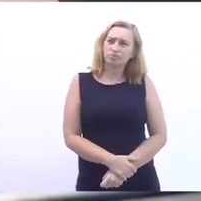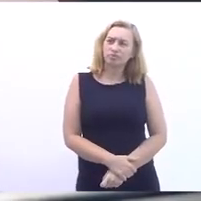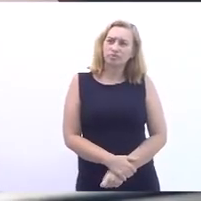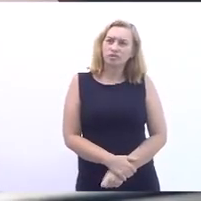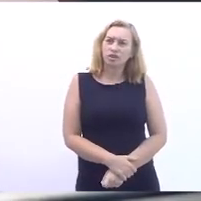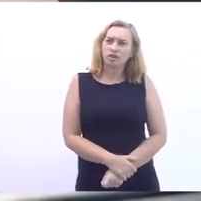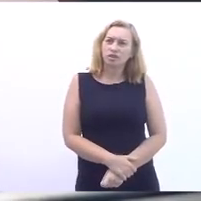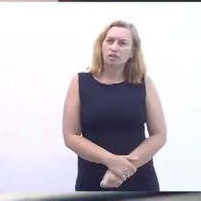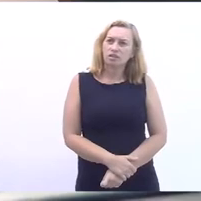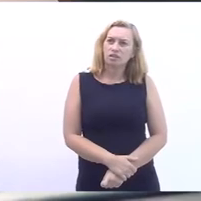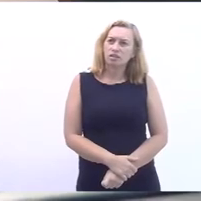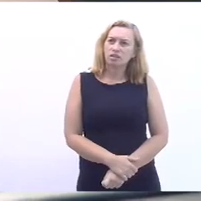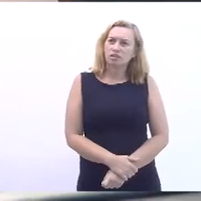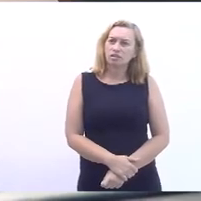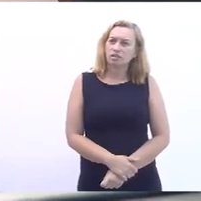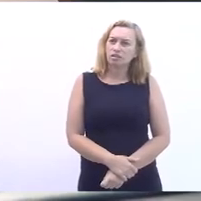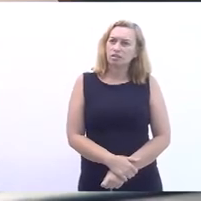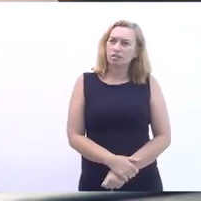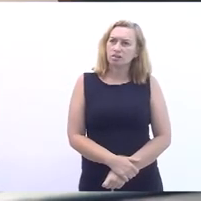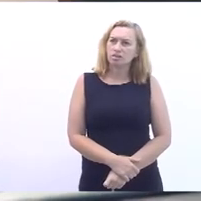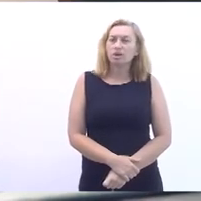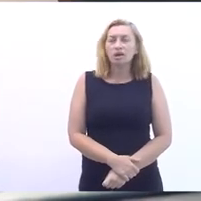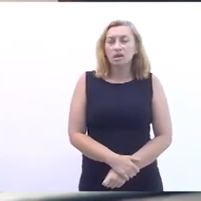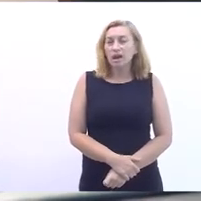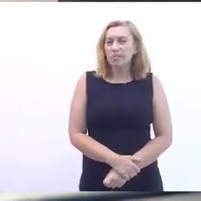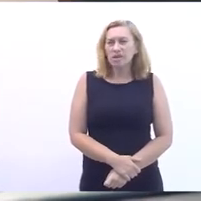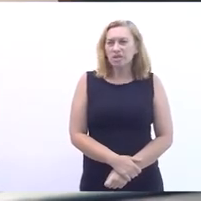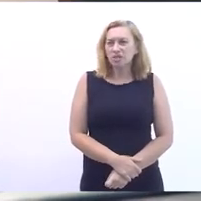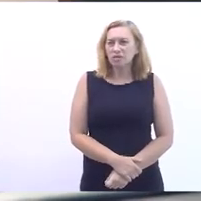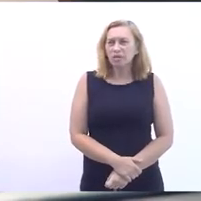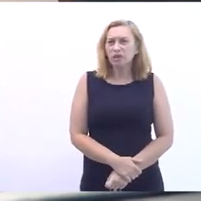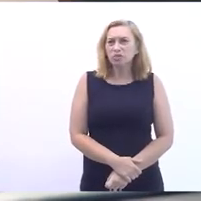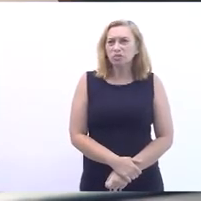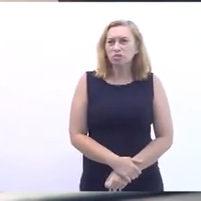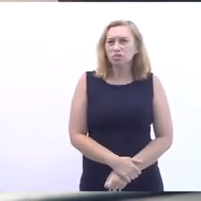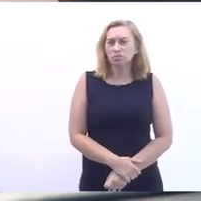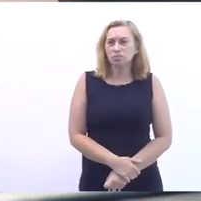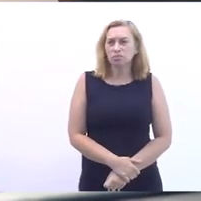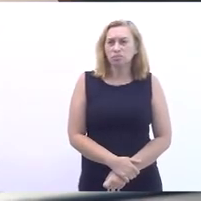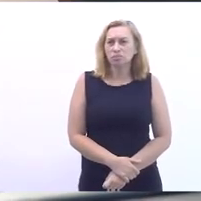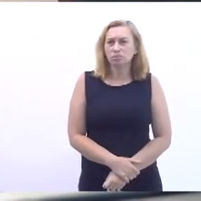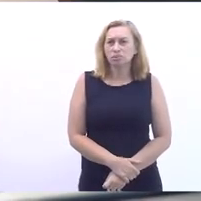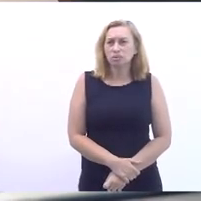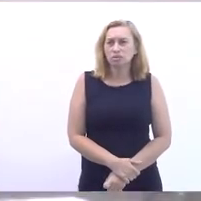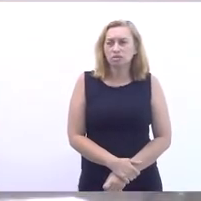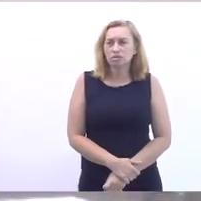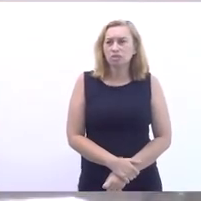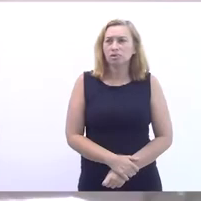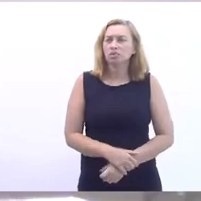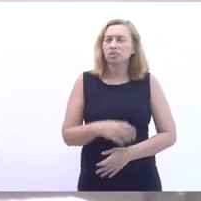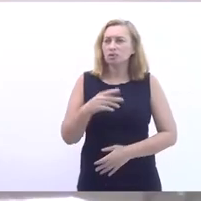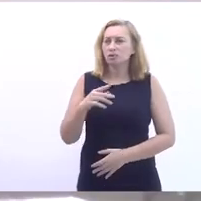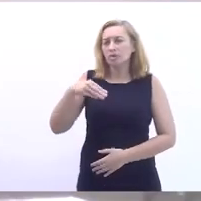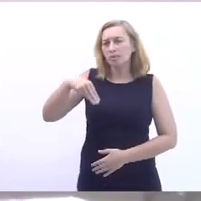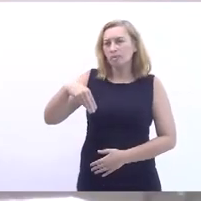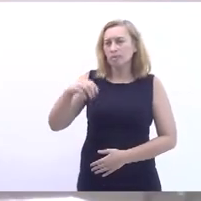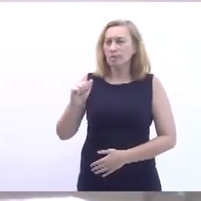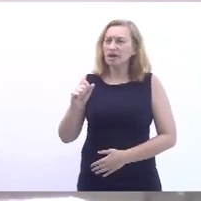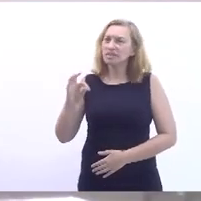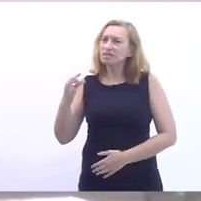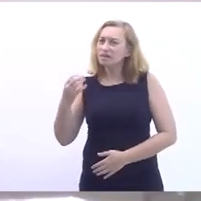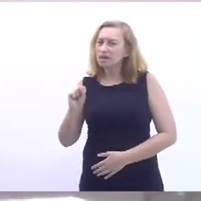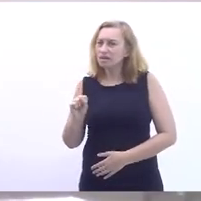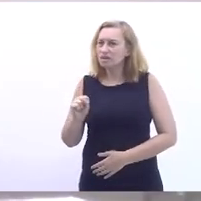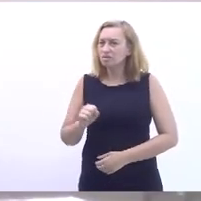Olá pessoal já estamos aqui avançando vamos ouvir agora o Matias Maxx um